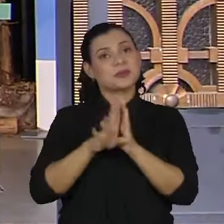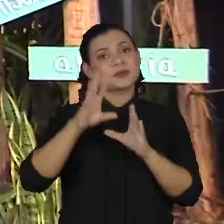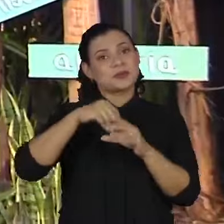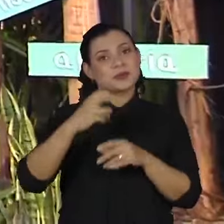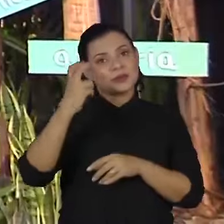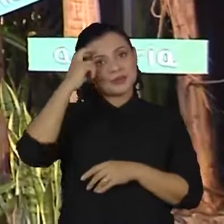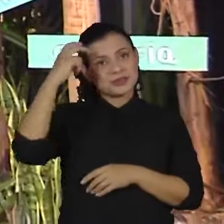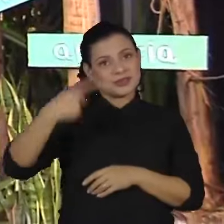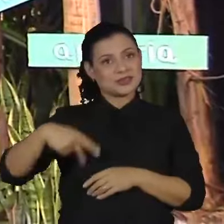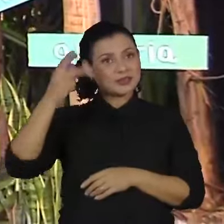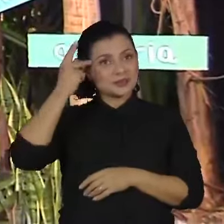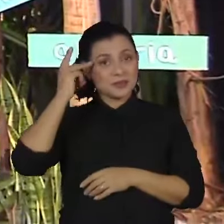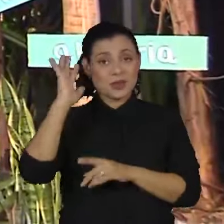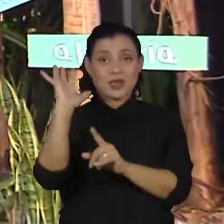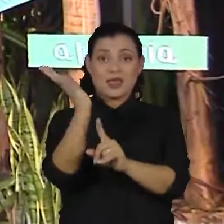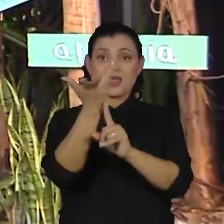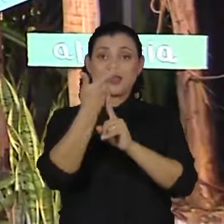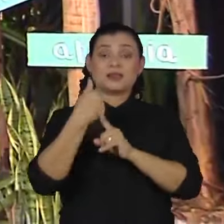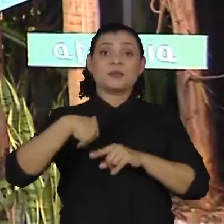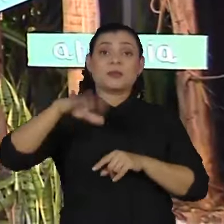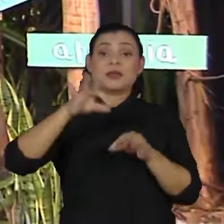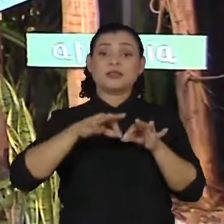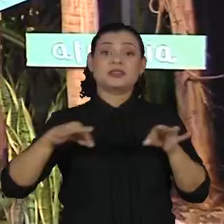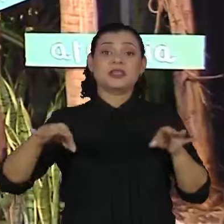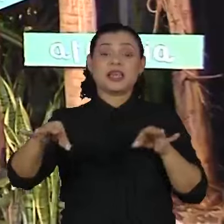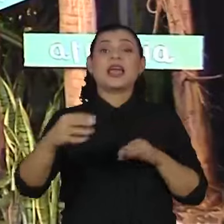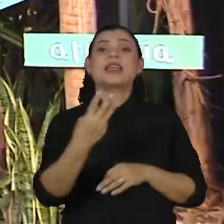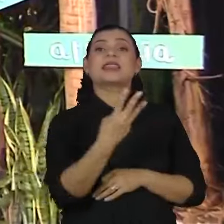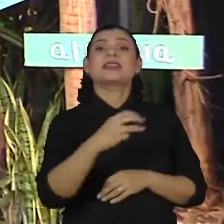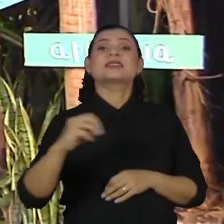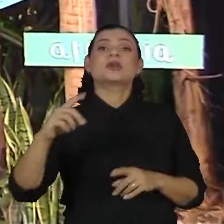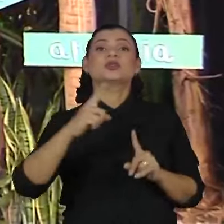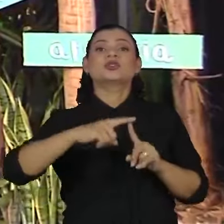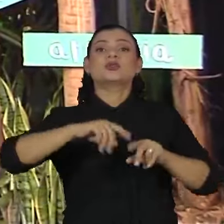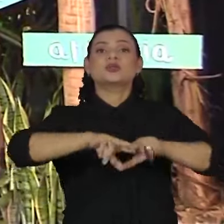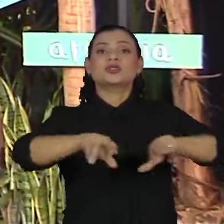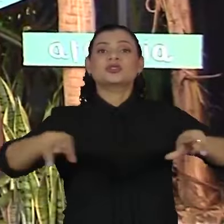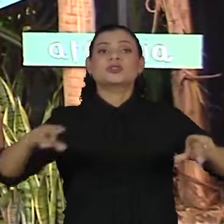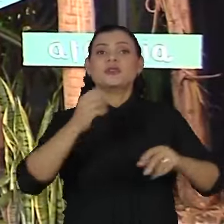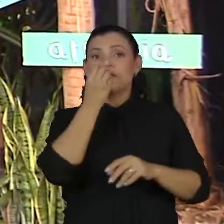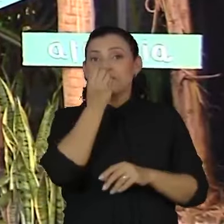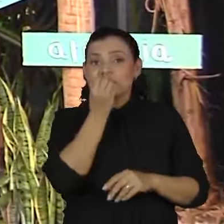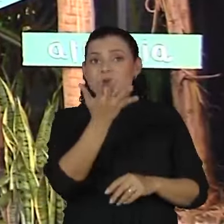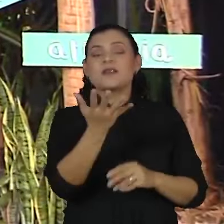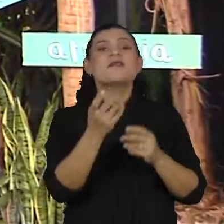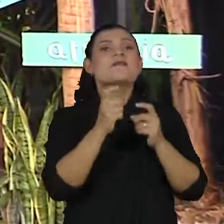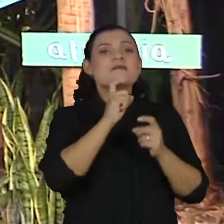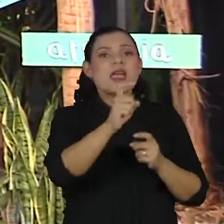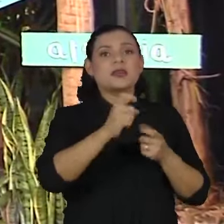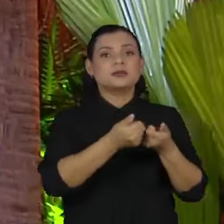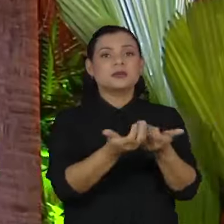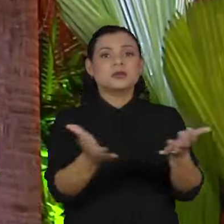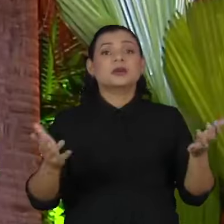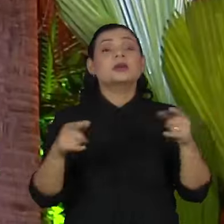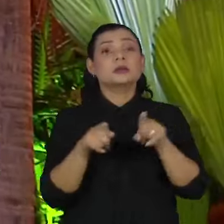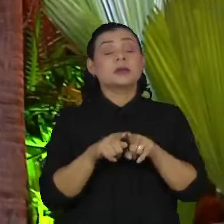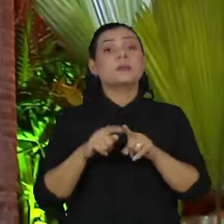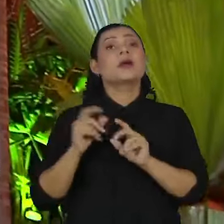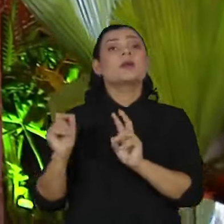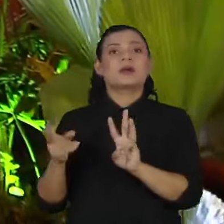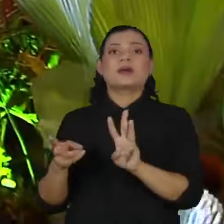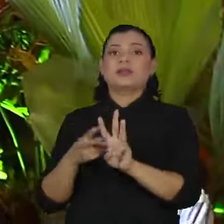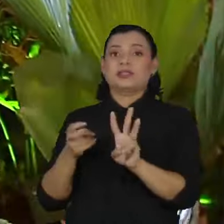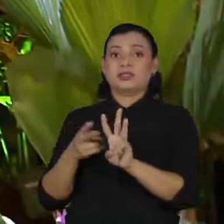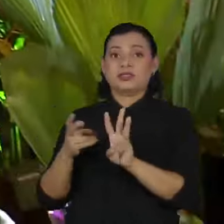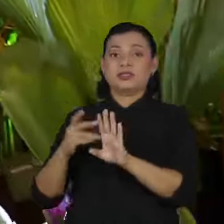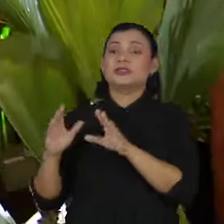instalação artística tem mais de 300 espécies de vegetação natural e também uma construção indígena, a